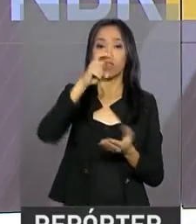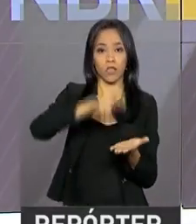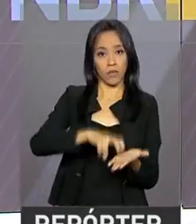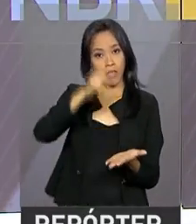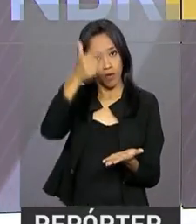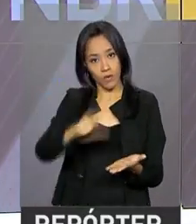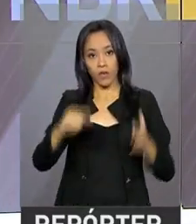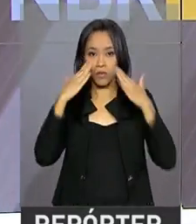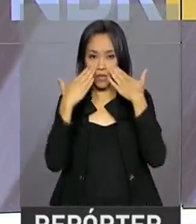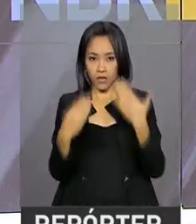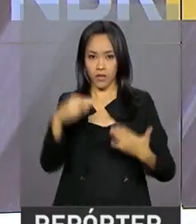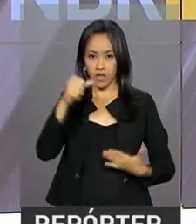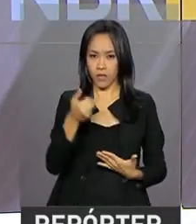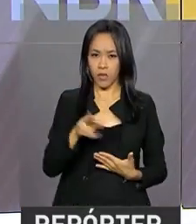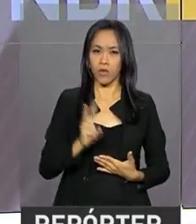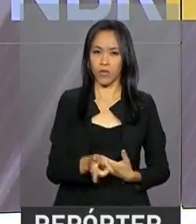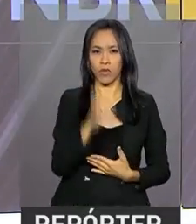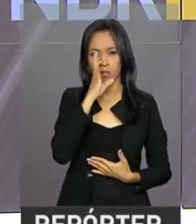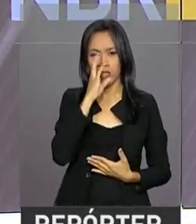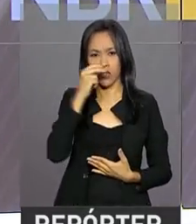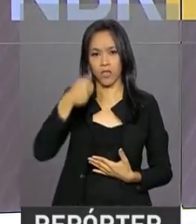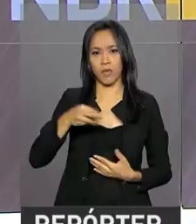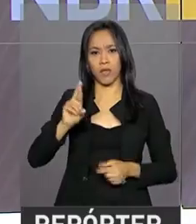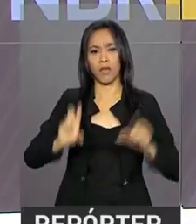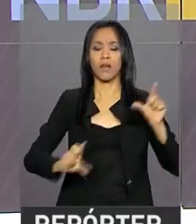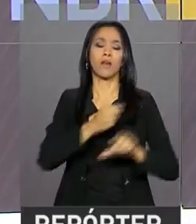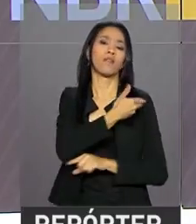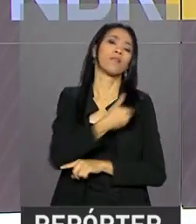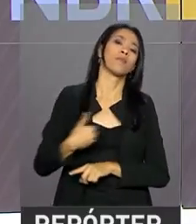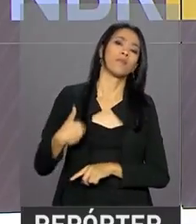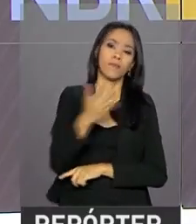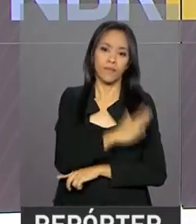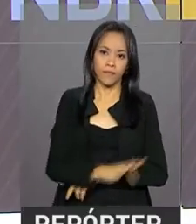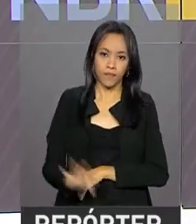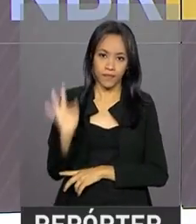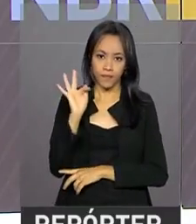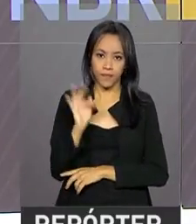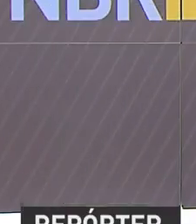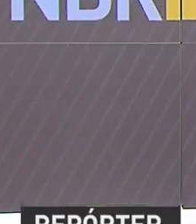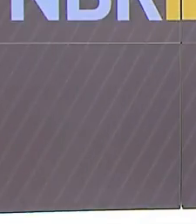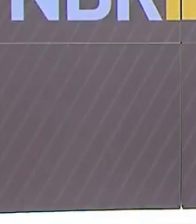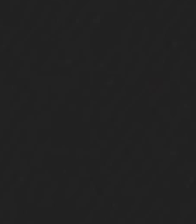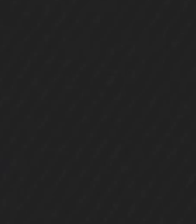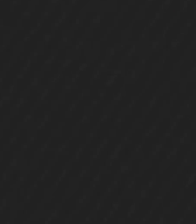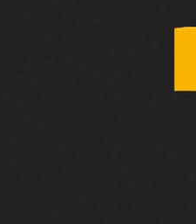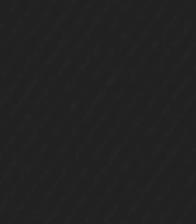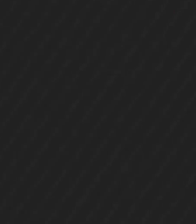do Repórter NBR. Continue com a gente aqui na TV NBR, a TV do Governo Federal.